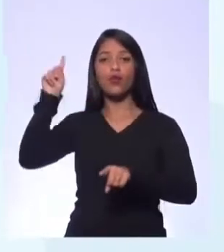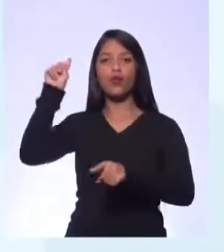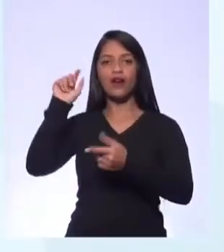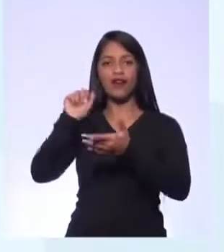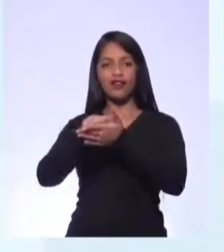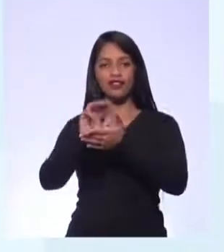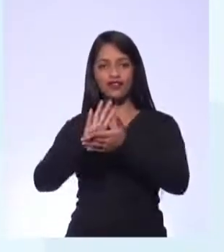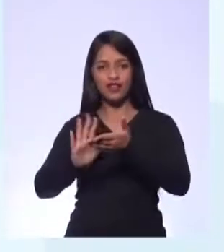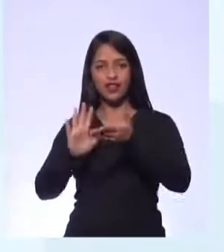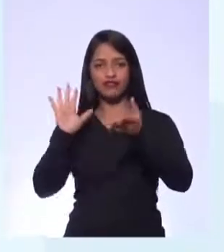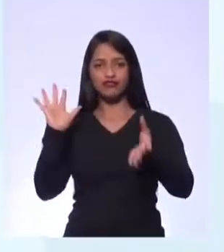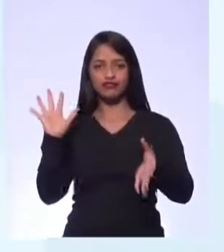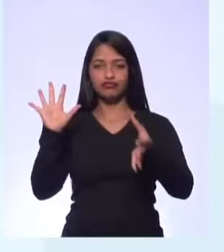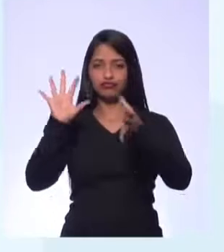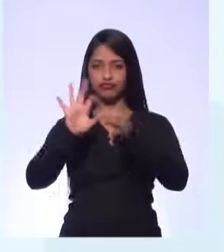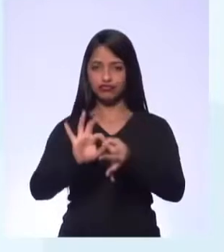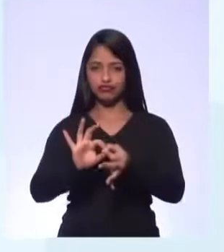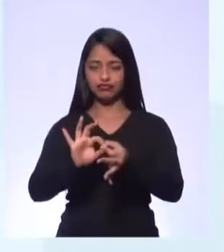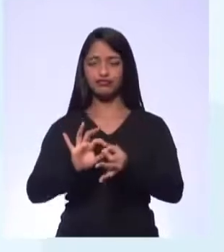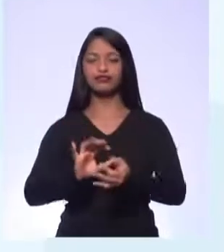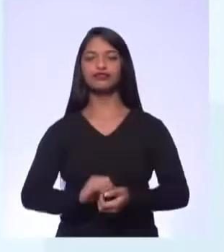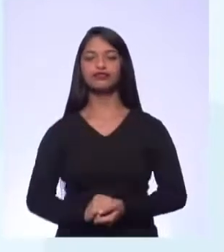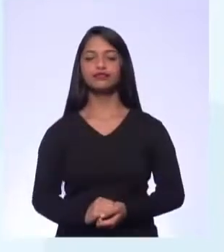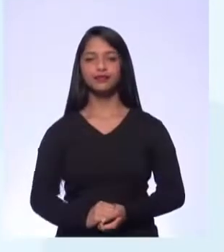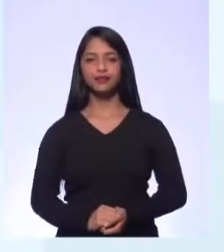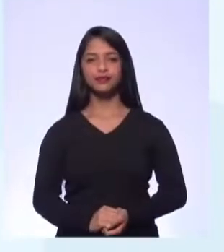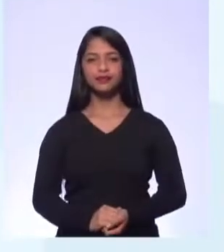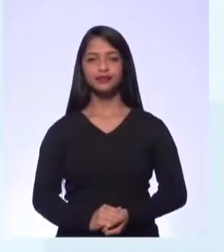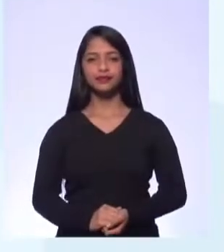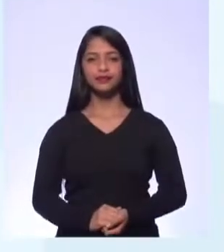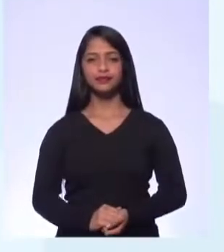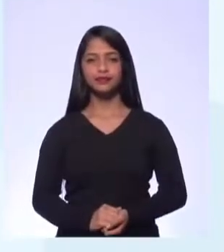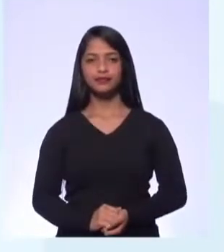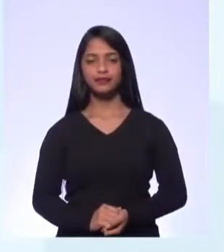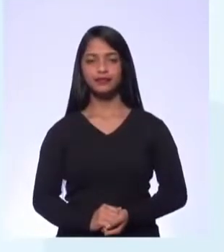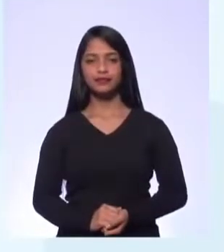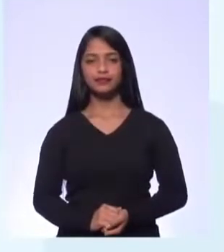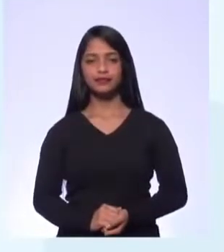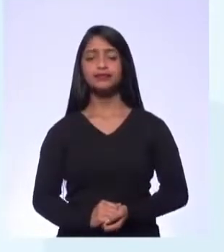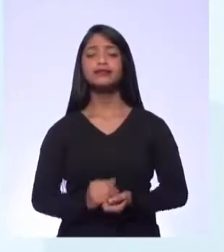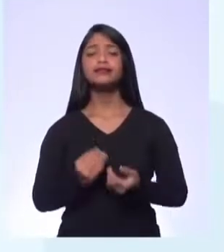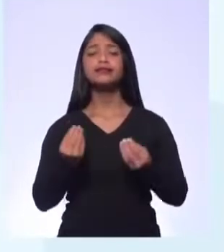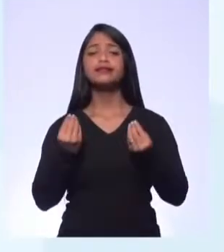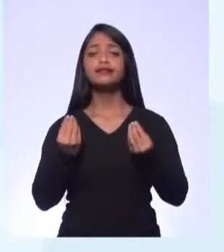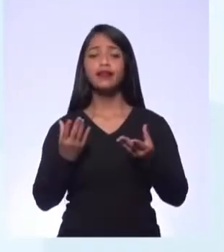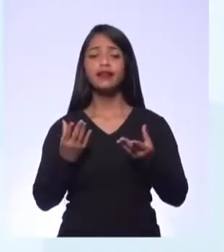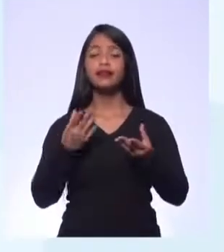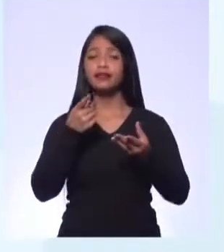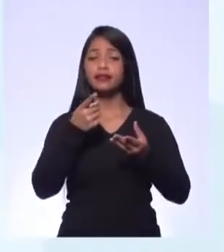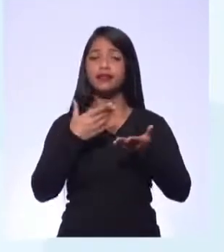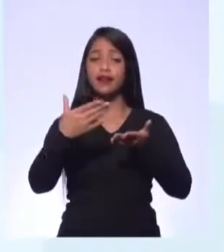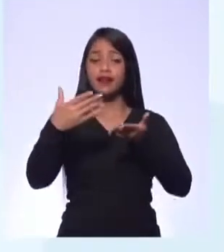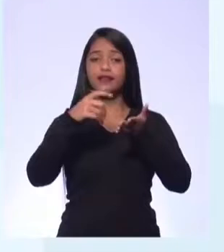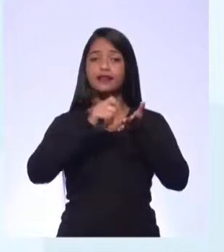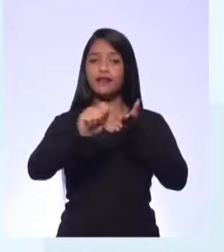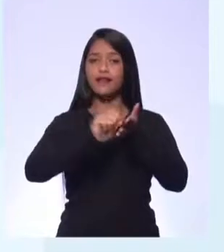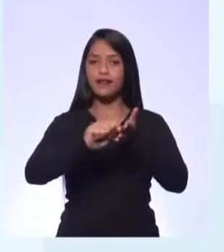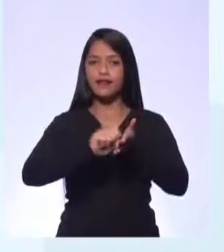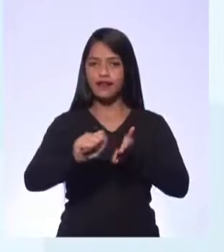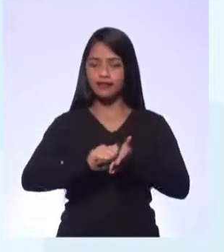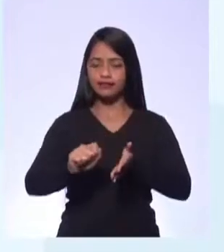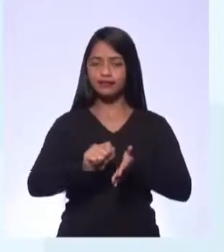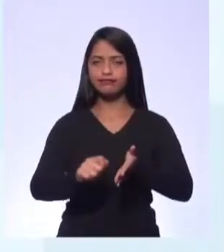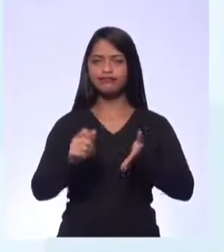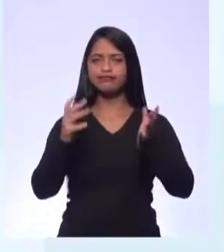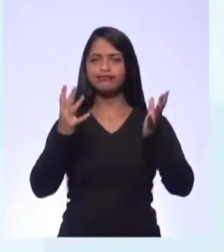write what climate change can or can't to do our planet. Para escrever o que a mudança climática